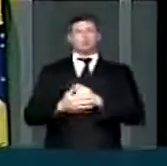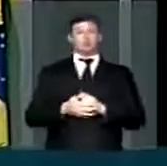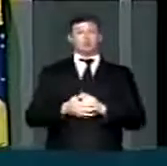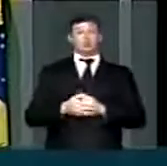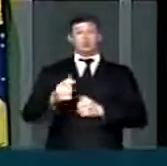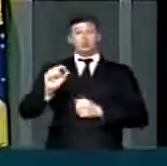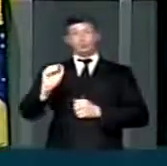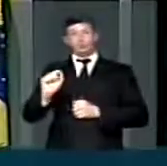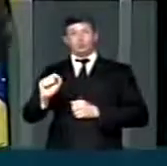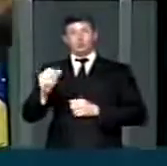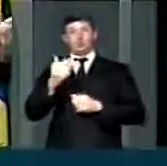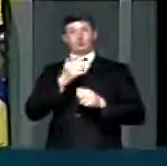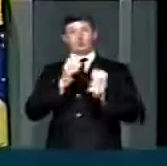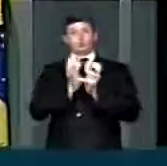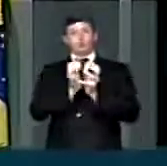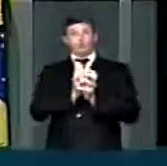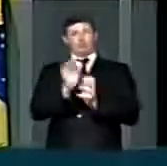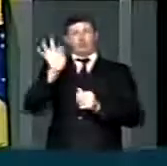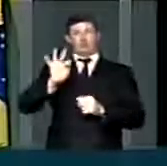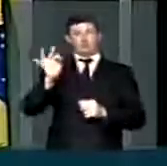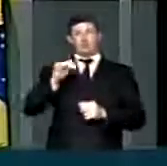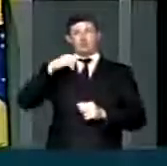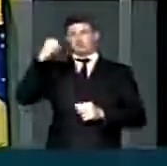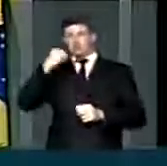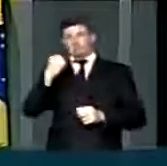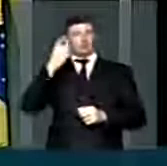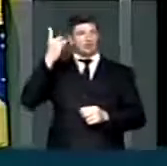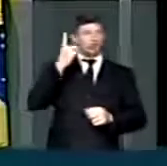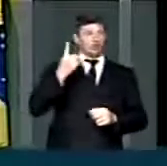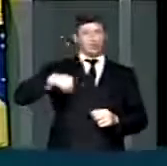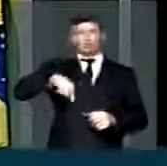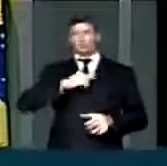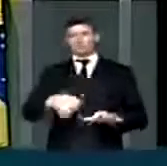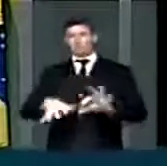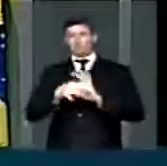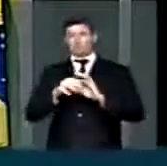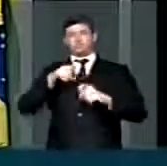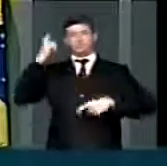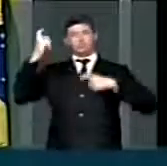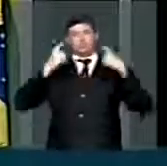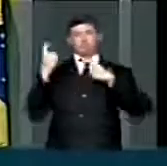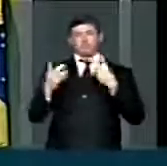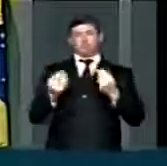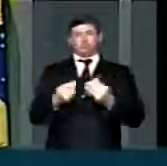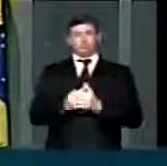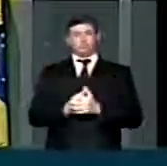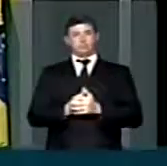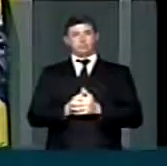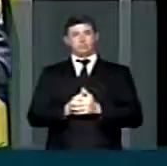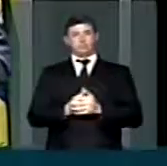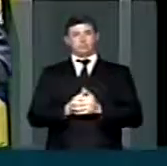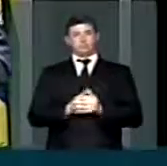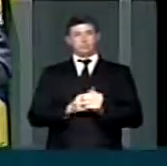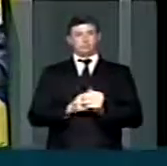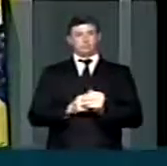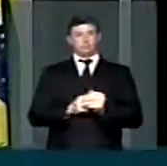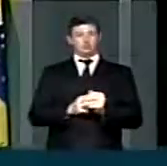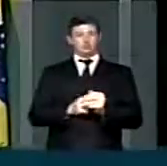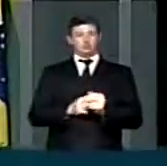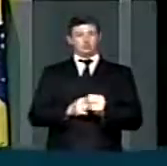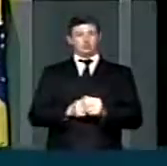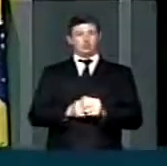refiro aqui à bancada federal, senadores e deputados, nós todos estamos preocupados e cada um fazendo o seu papel. Eu